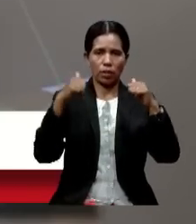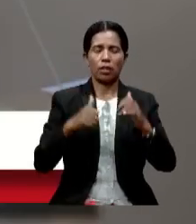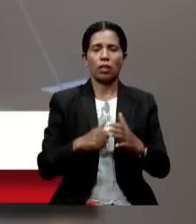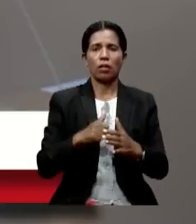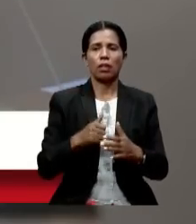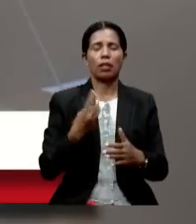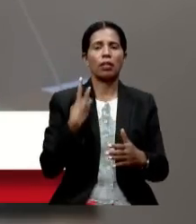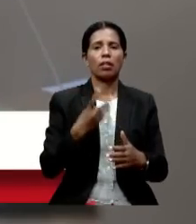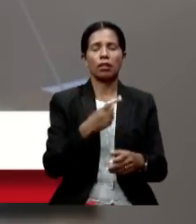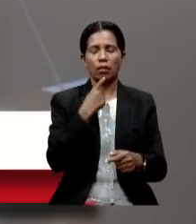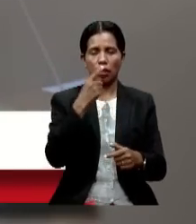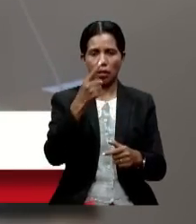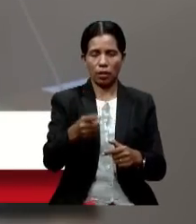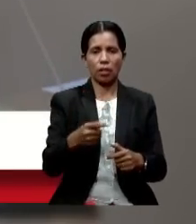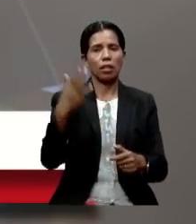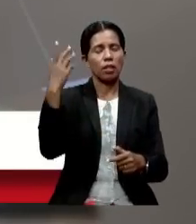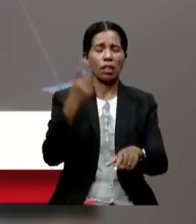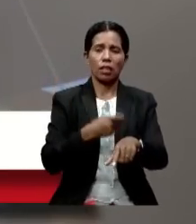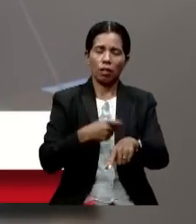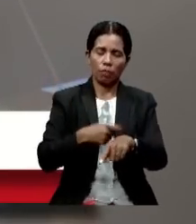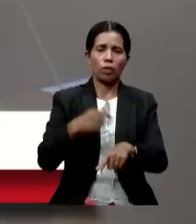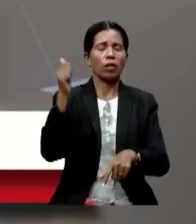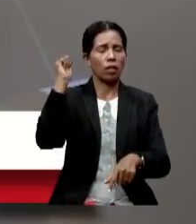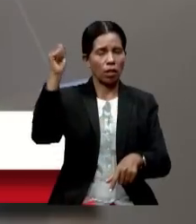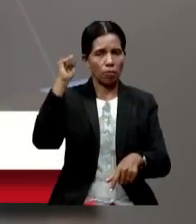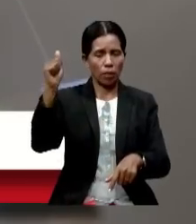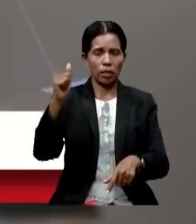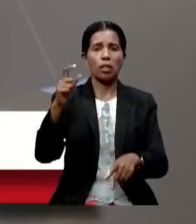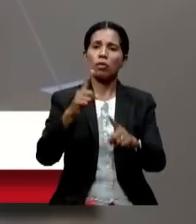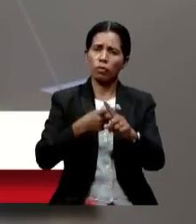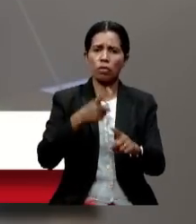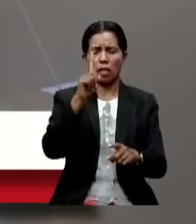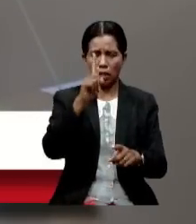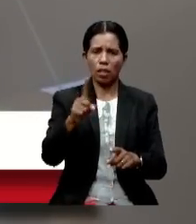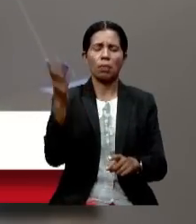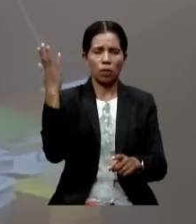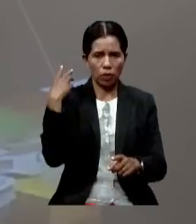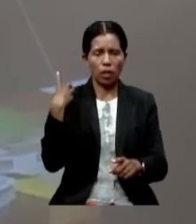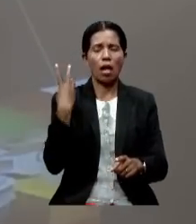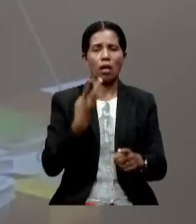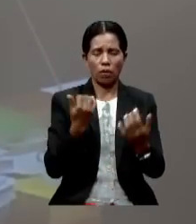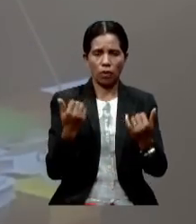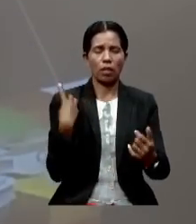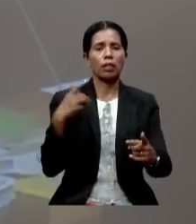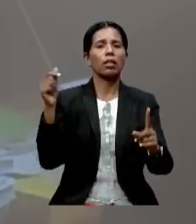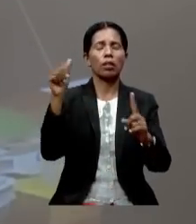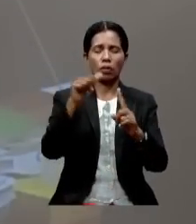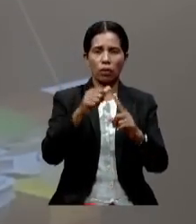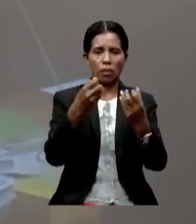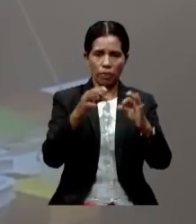nabemak, a decorre, iha, campanha, fulani dani-alaren, noitatonavá rohan,